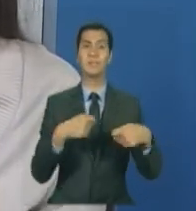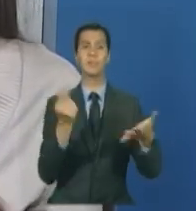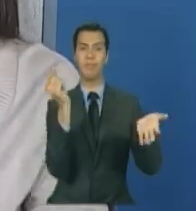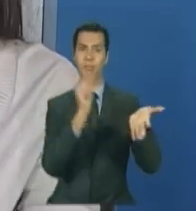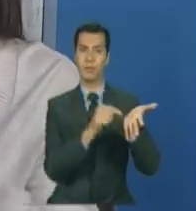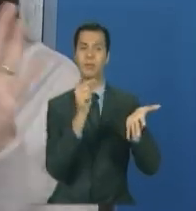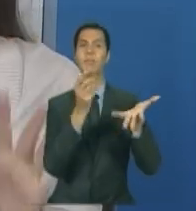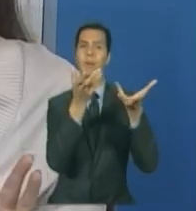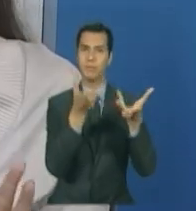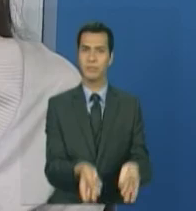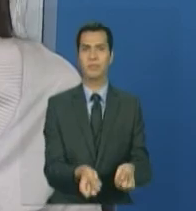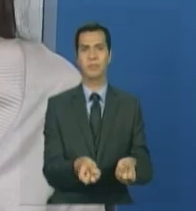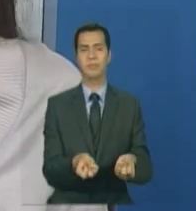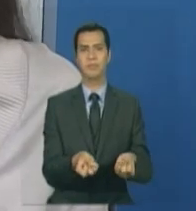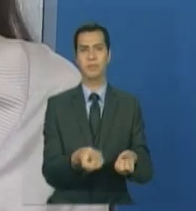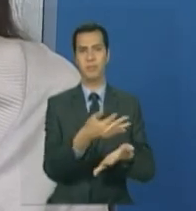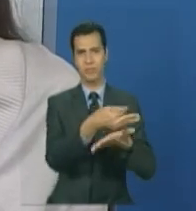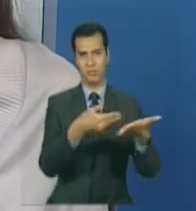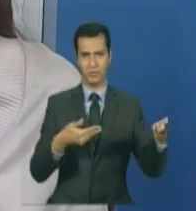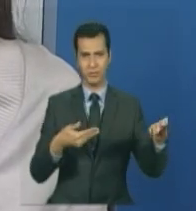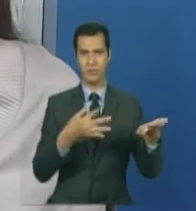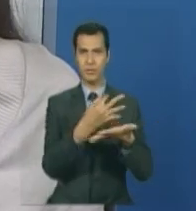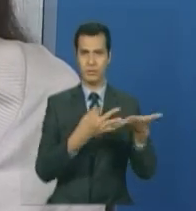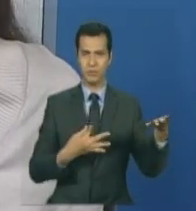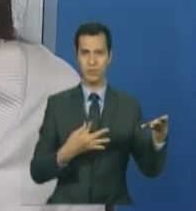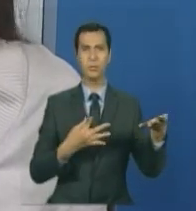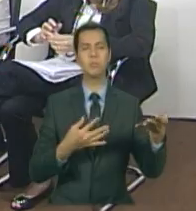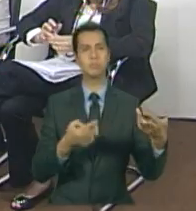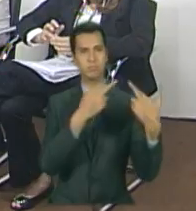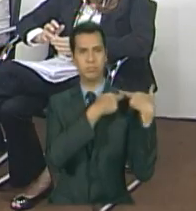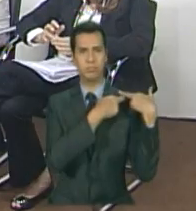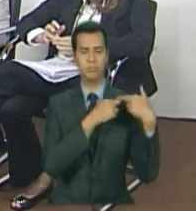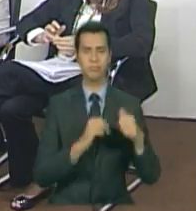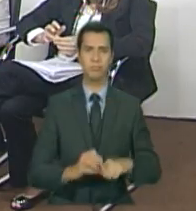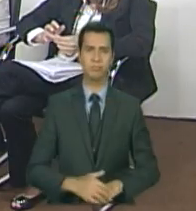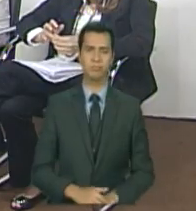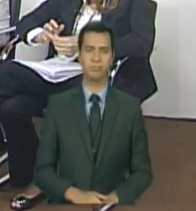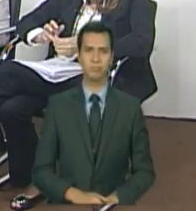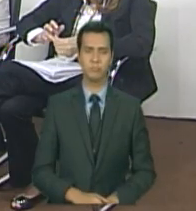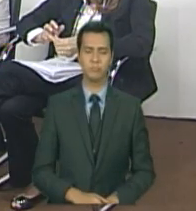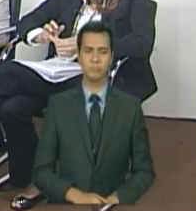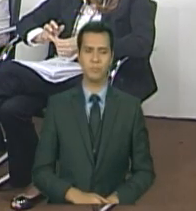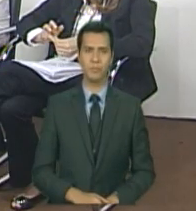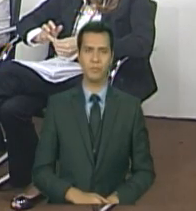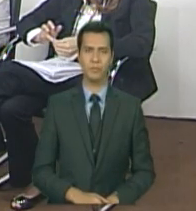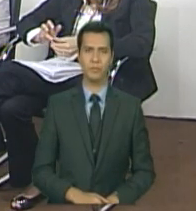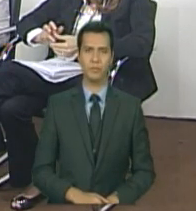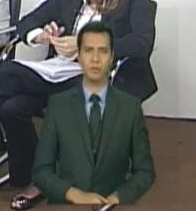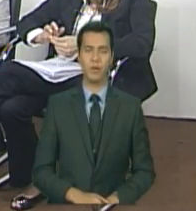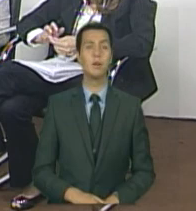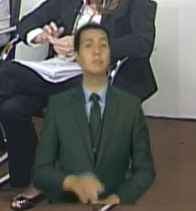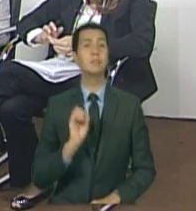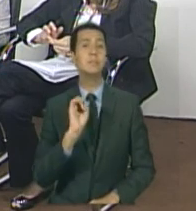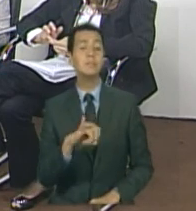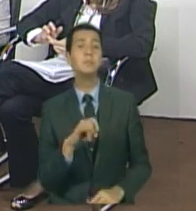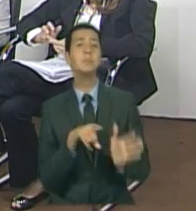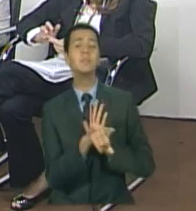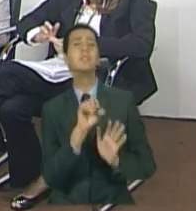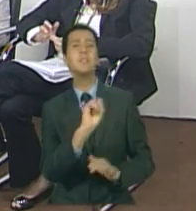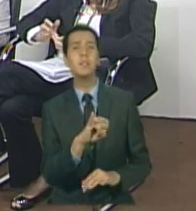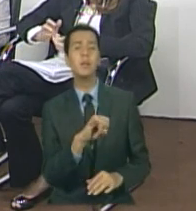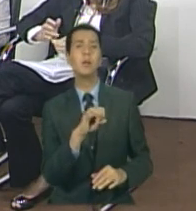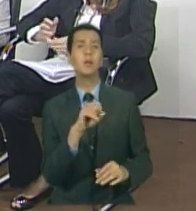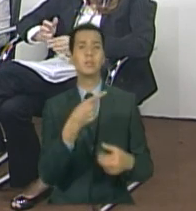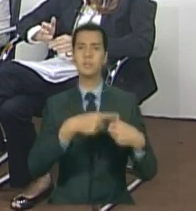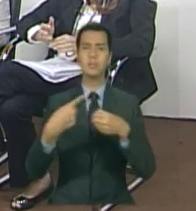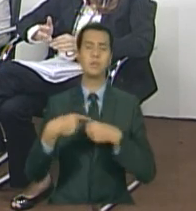e liberada para todos os sistemas da rede SUAS. No caso, o município que não recebeu essa senha, qual que é a orientação? Ele faz uma solicitação